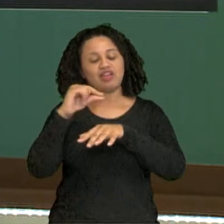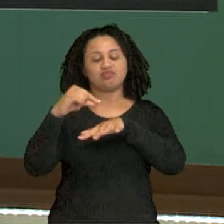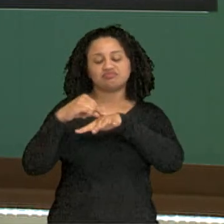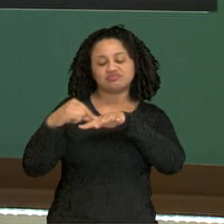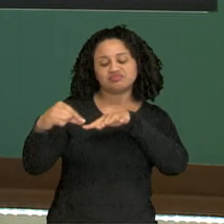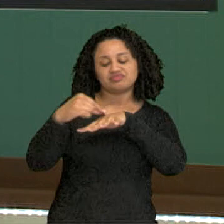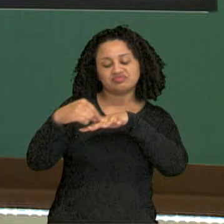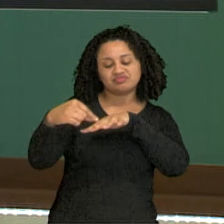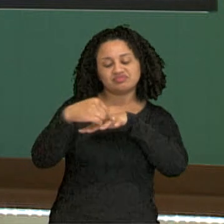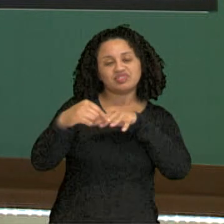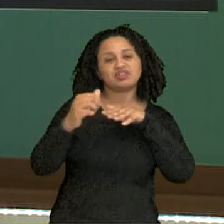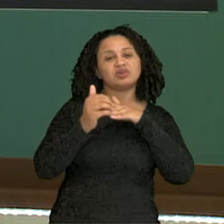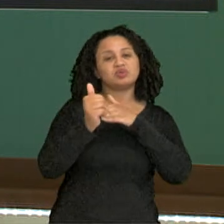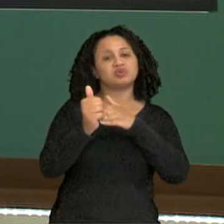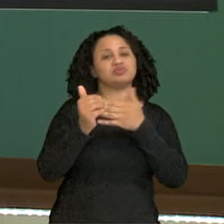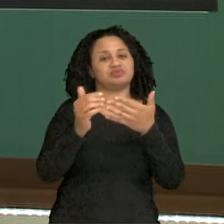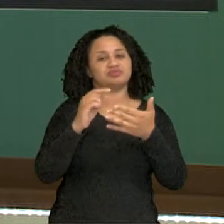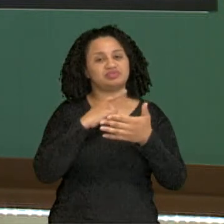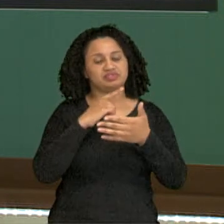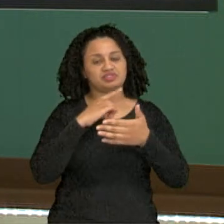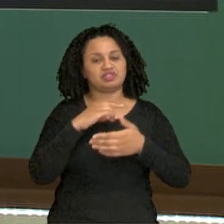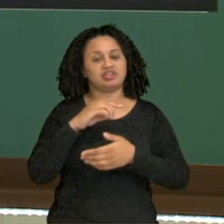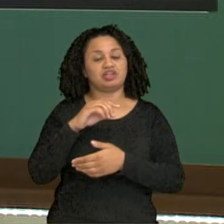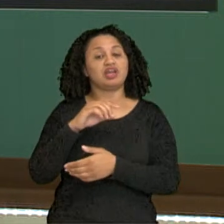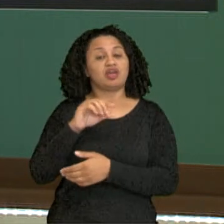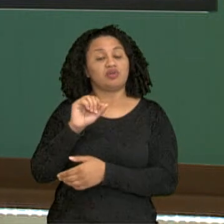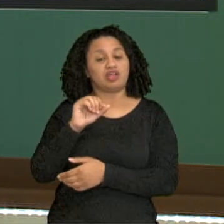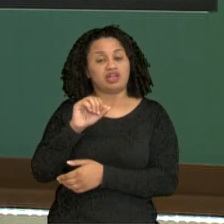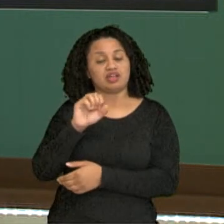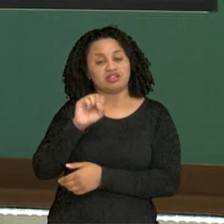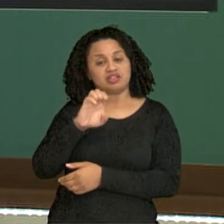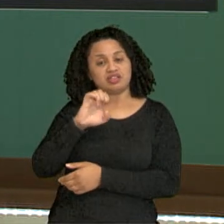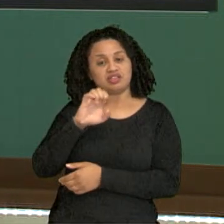de vasos condutores, xilema e floema.